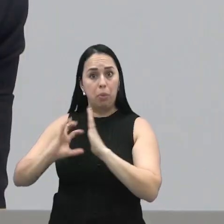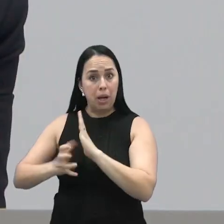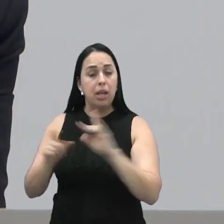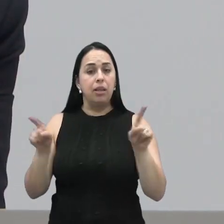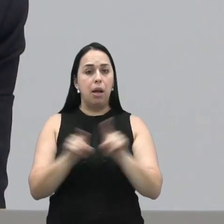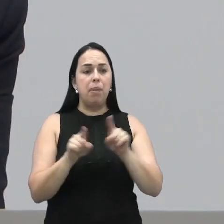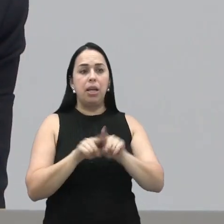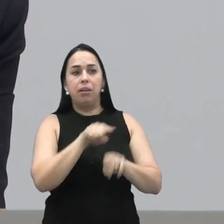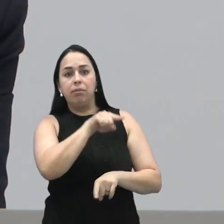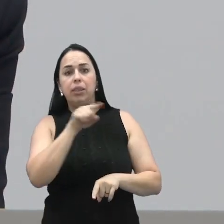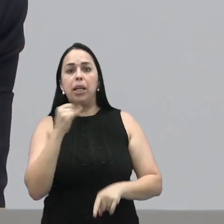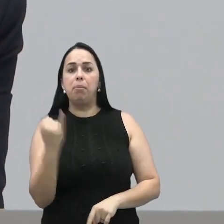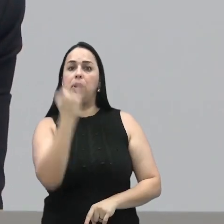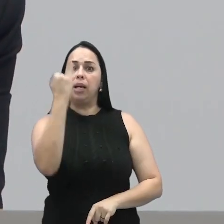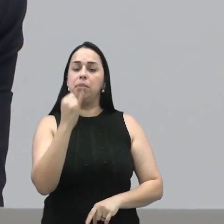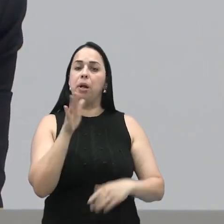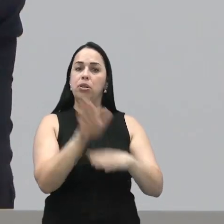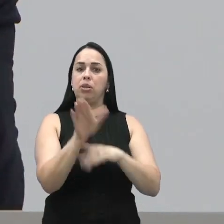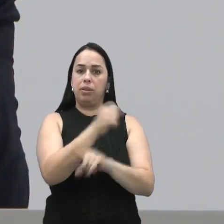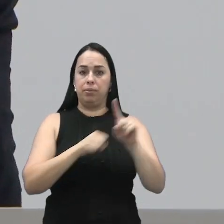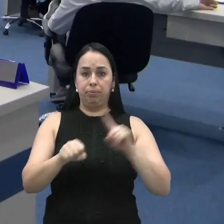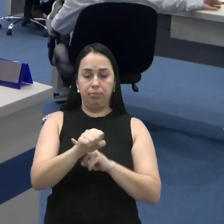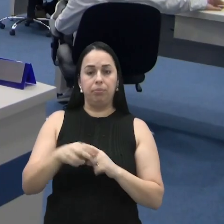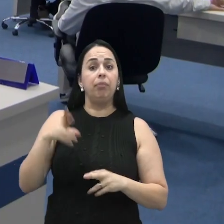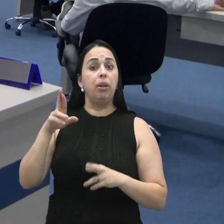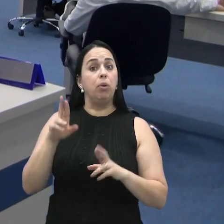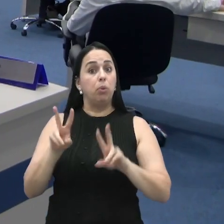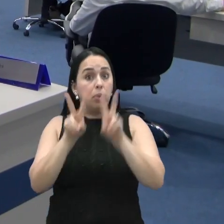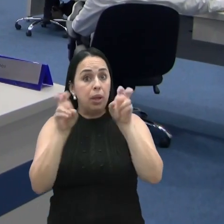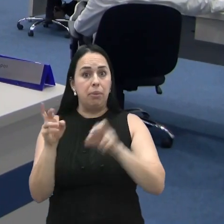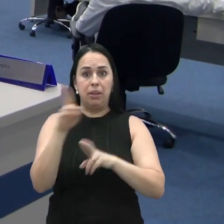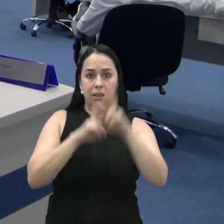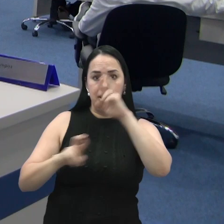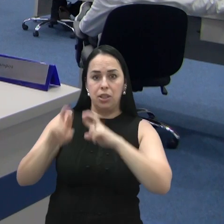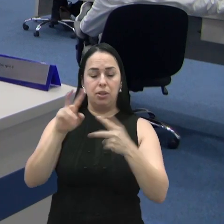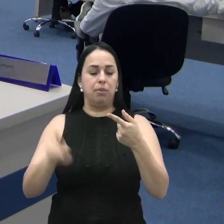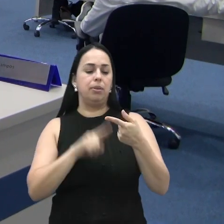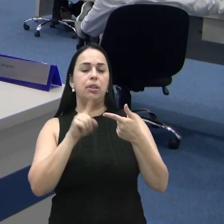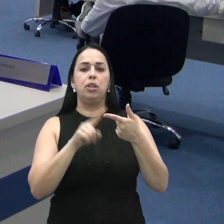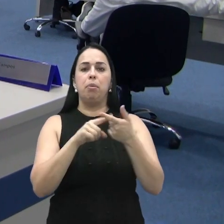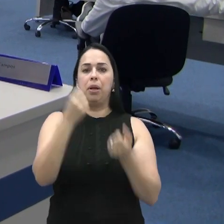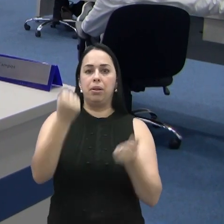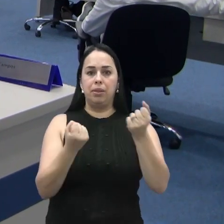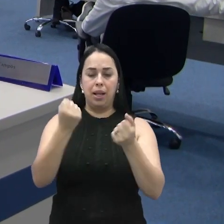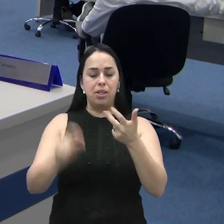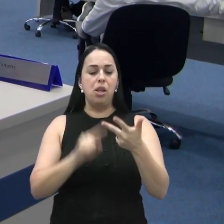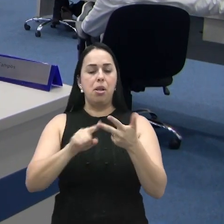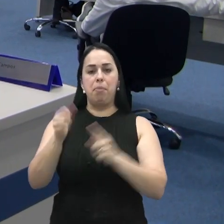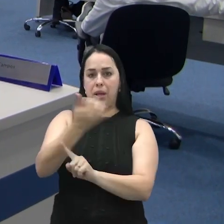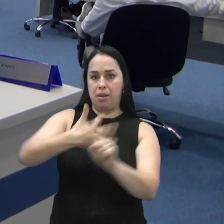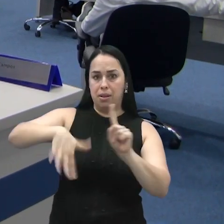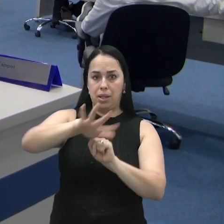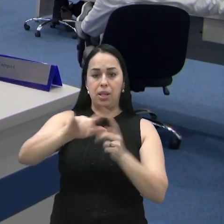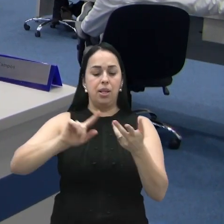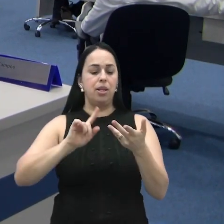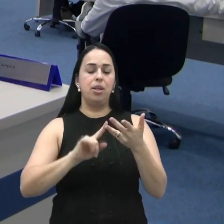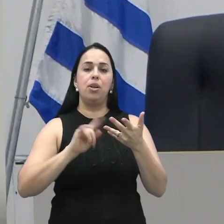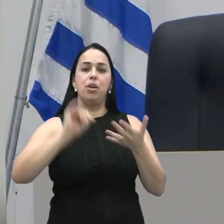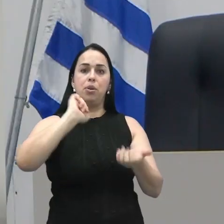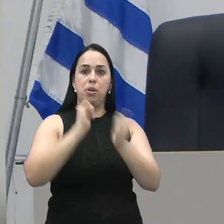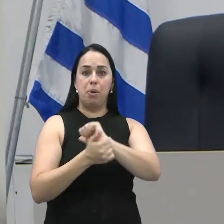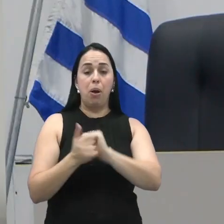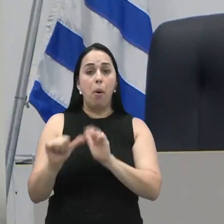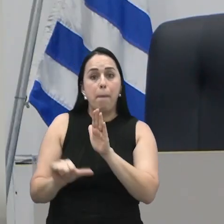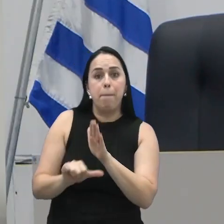público, os principais temas apresentados foram fiscalização, mobilidade urbana, meio ambiente e esporte.